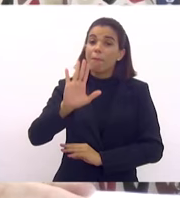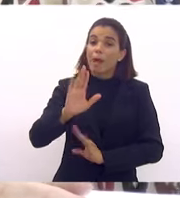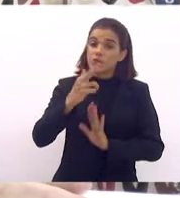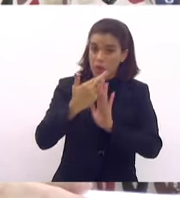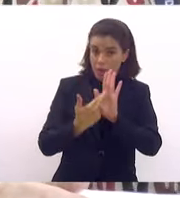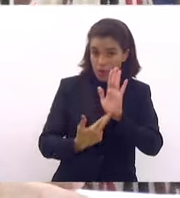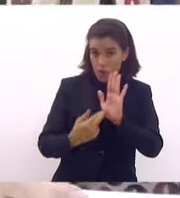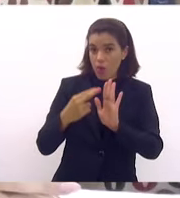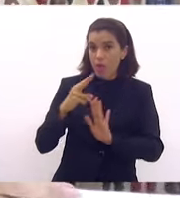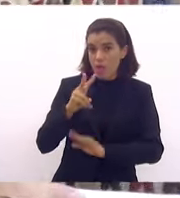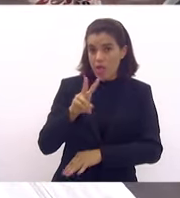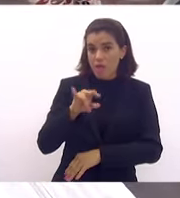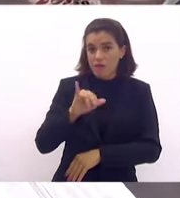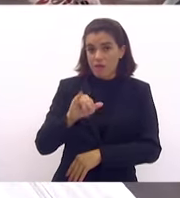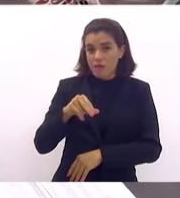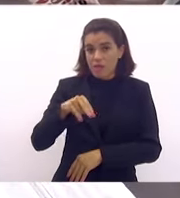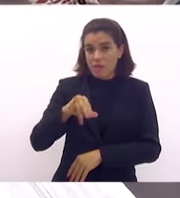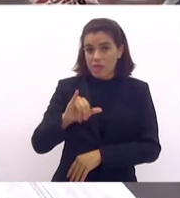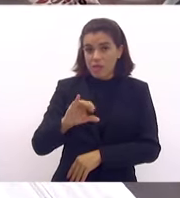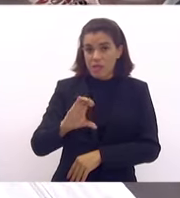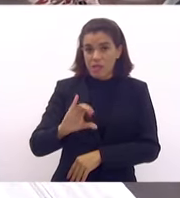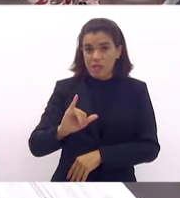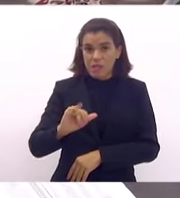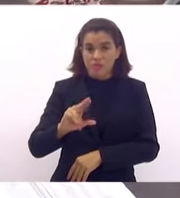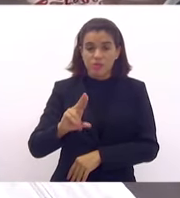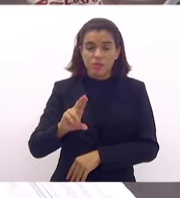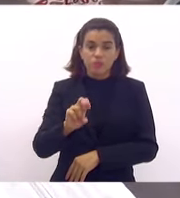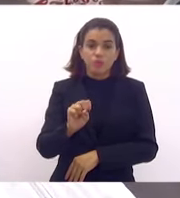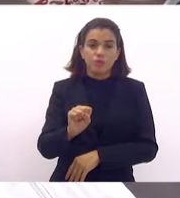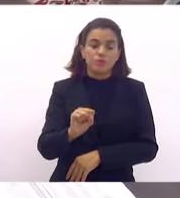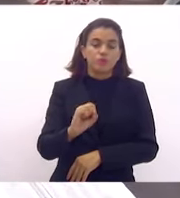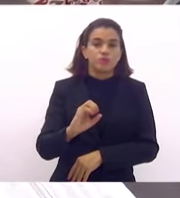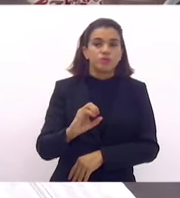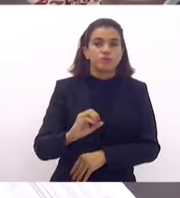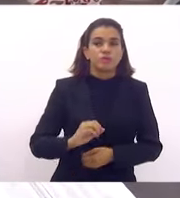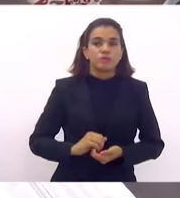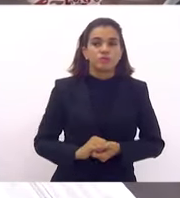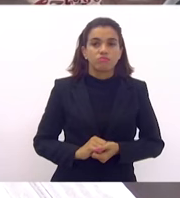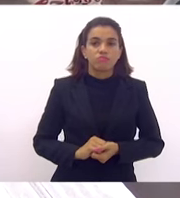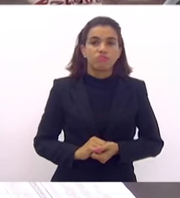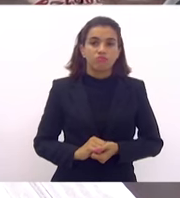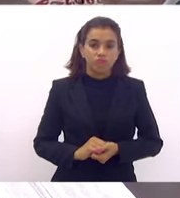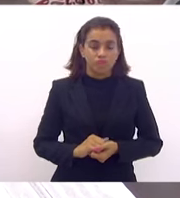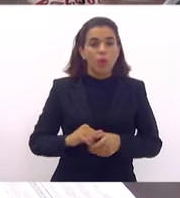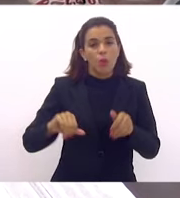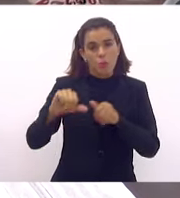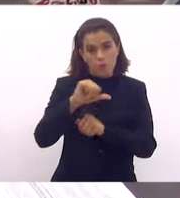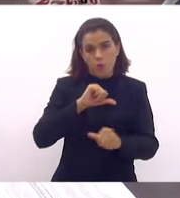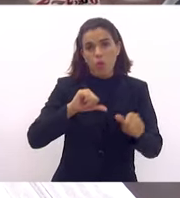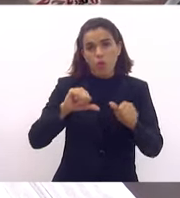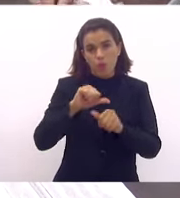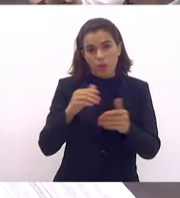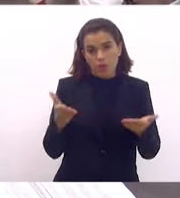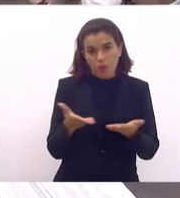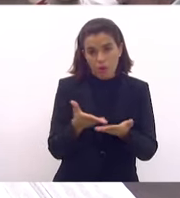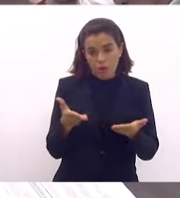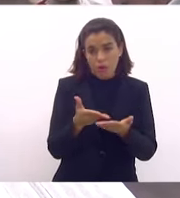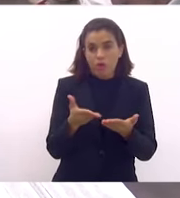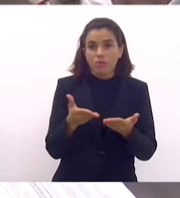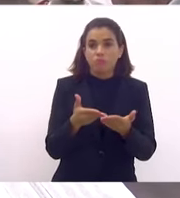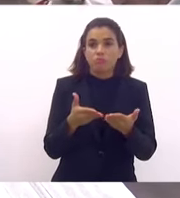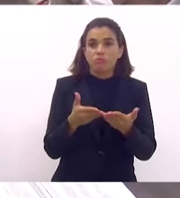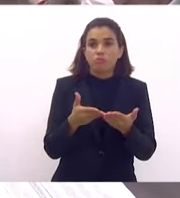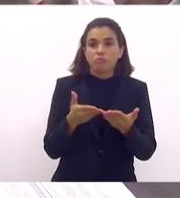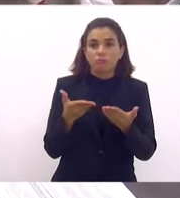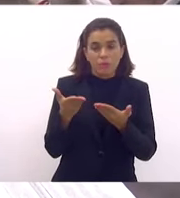Coisolino. Isso, ele é o relatório é do deputado Vinícius Coisolino, então já. Está em concordância. Faço a alteração aqui para o deputado Vinícius, para o